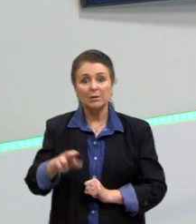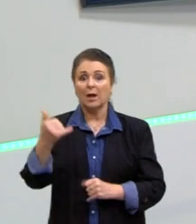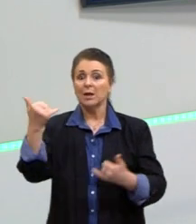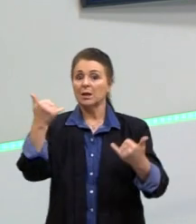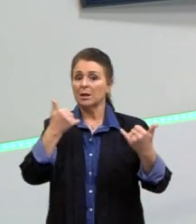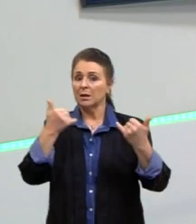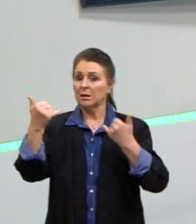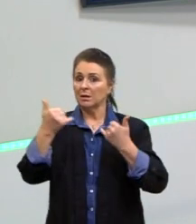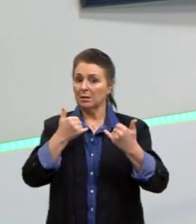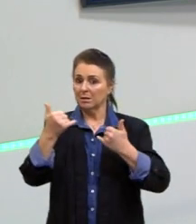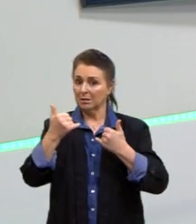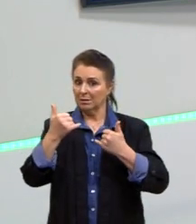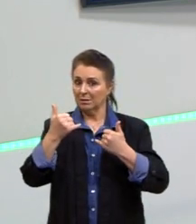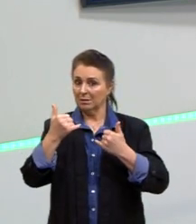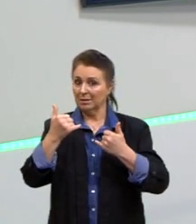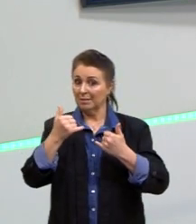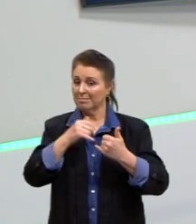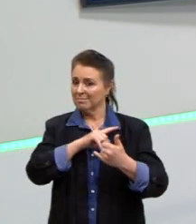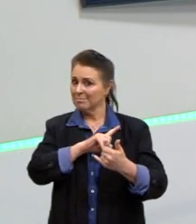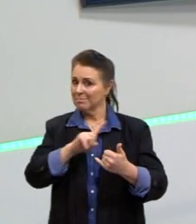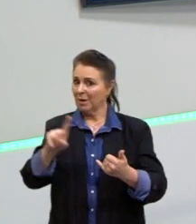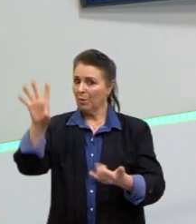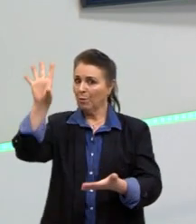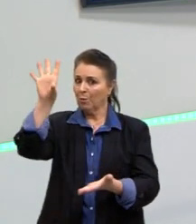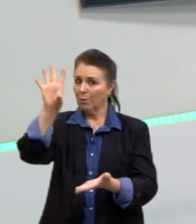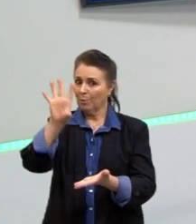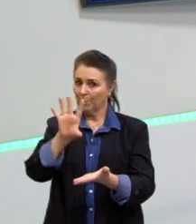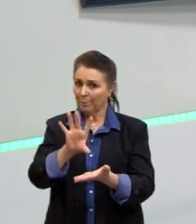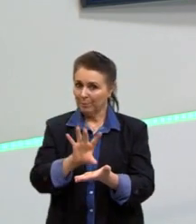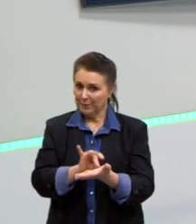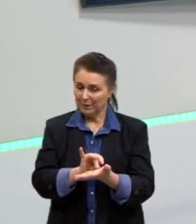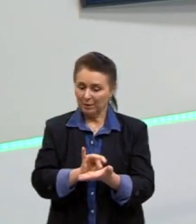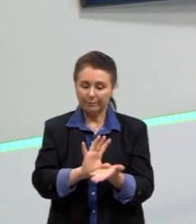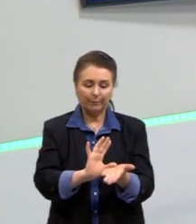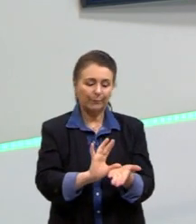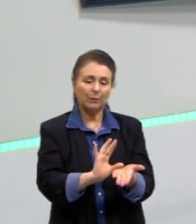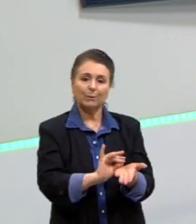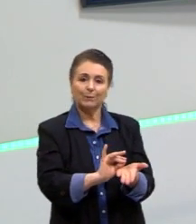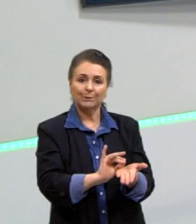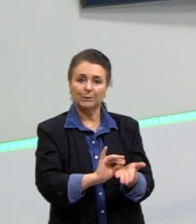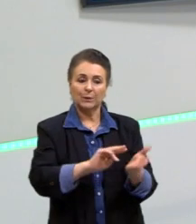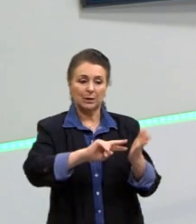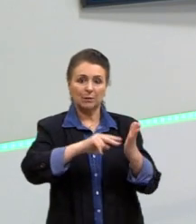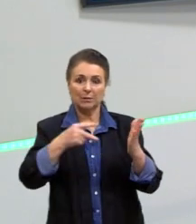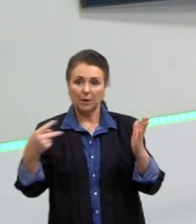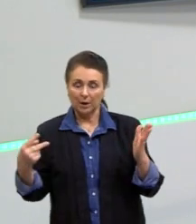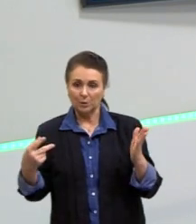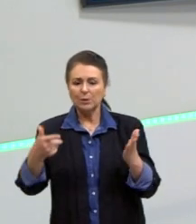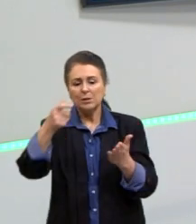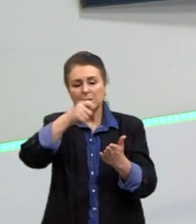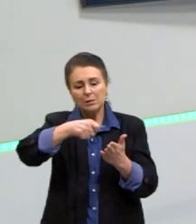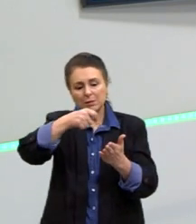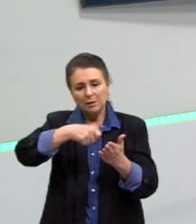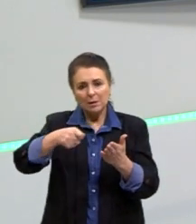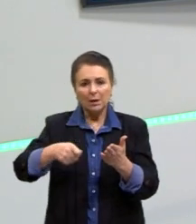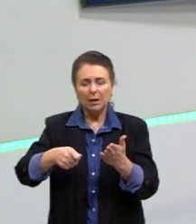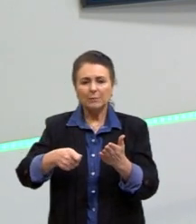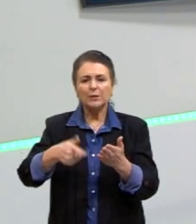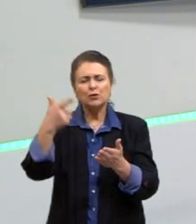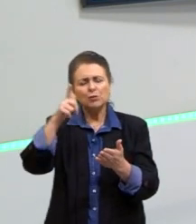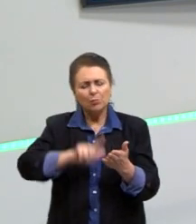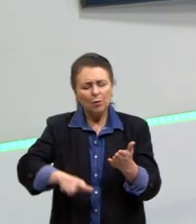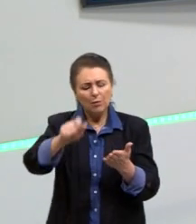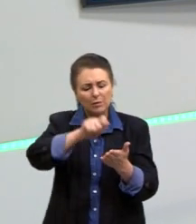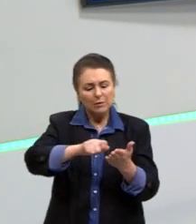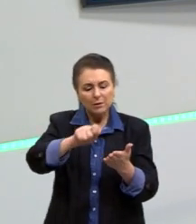Mas não copiar e colar. Vocês podem interpretar, redigir, refazer,